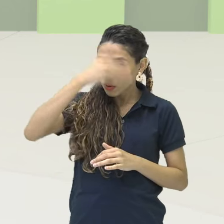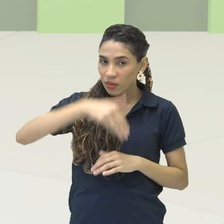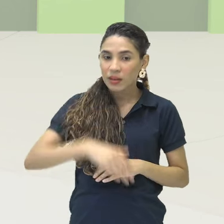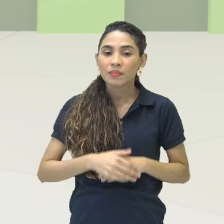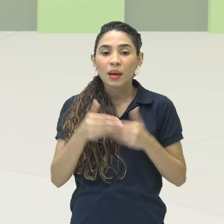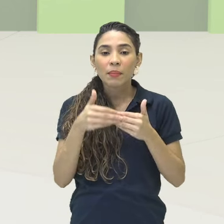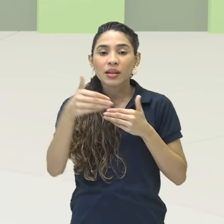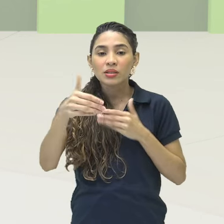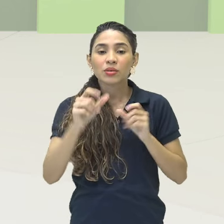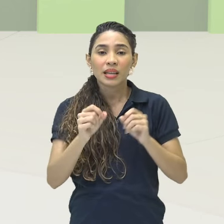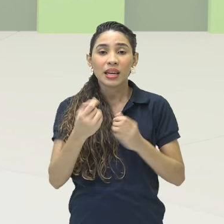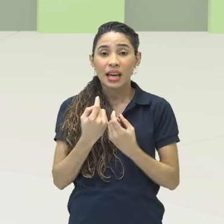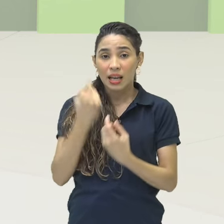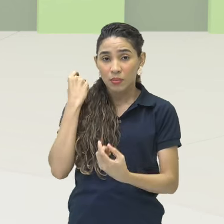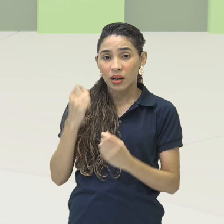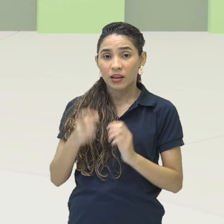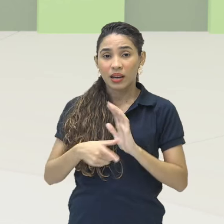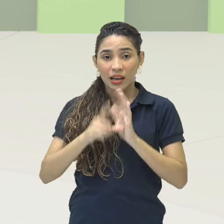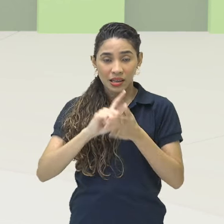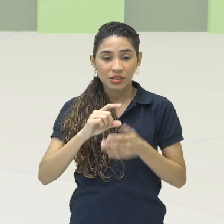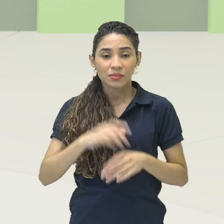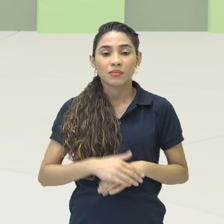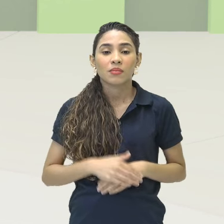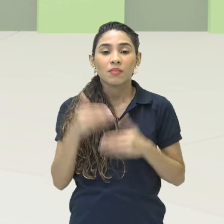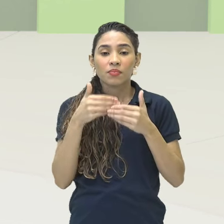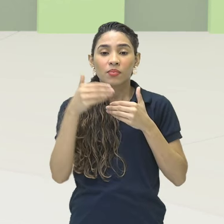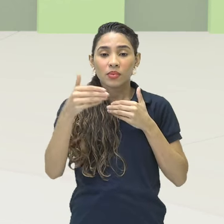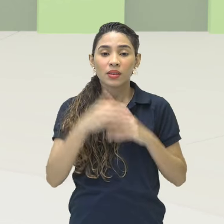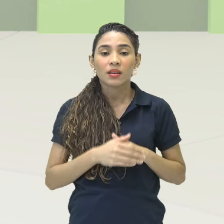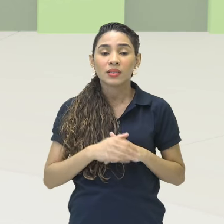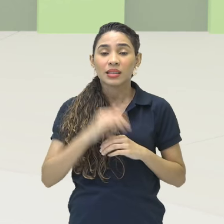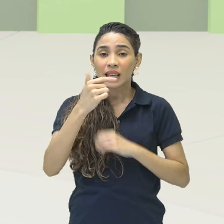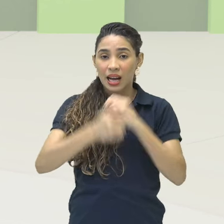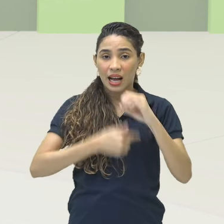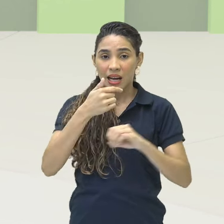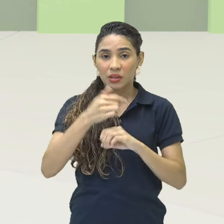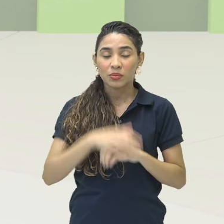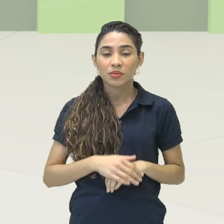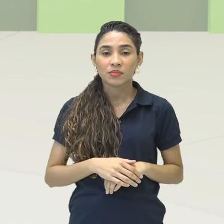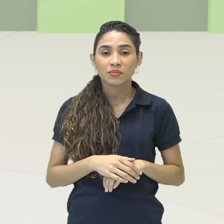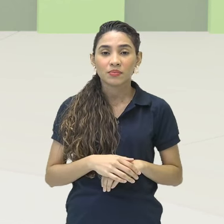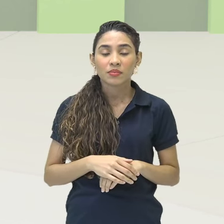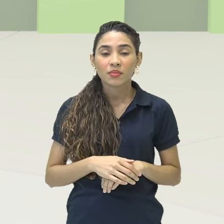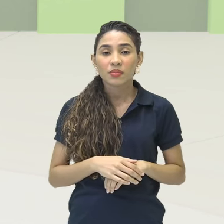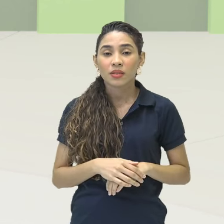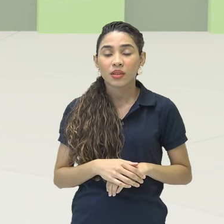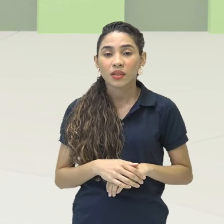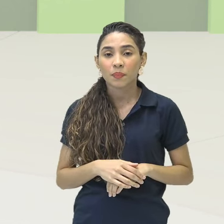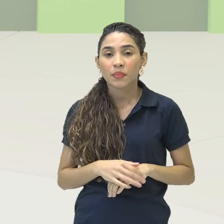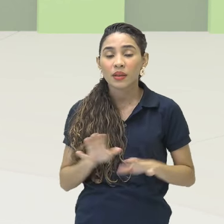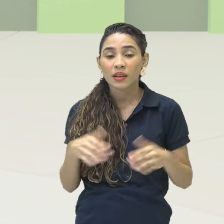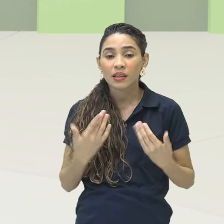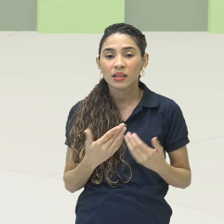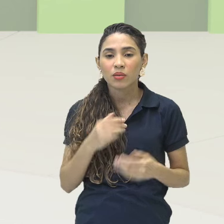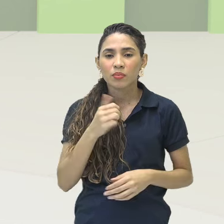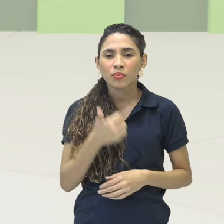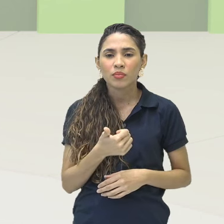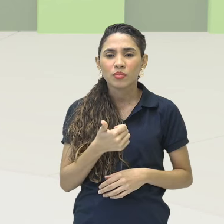a partir da época, tá? A partir do seu átomo, né? Então, é isso em